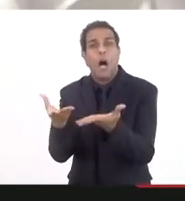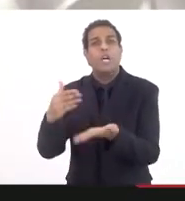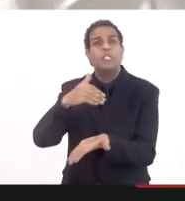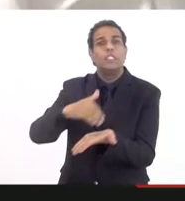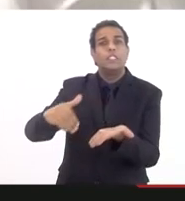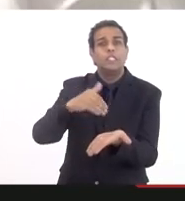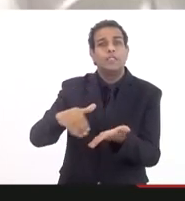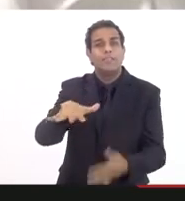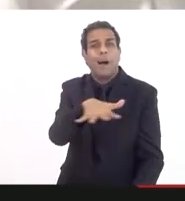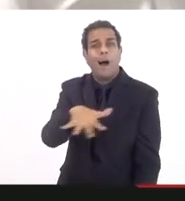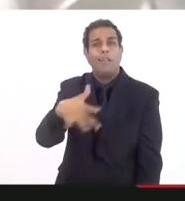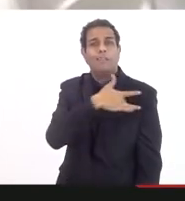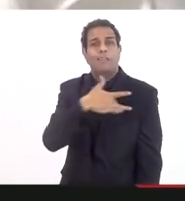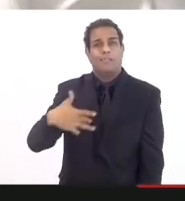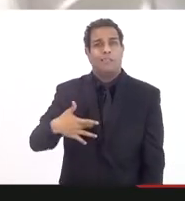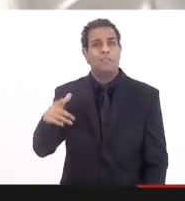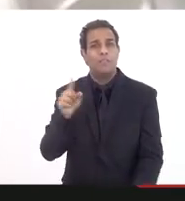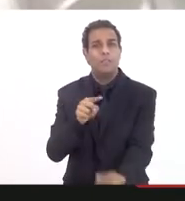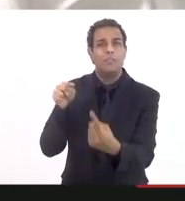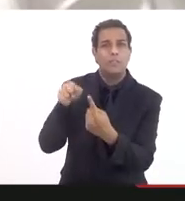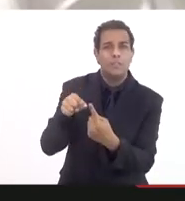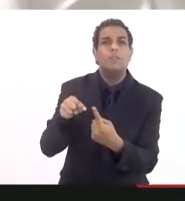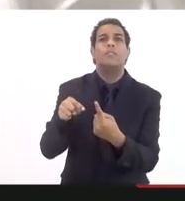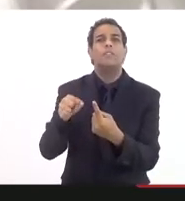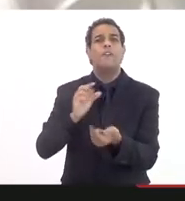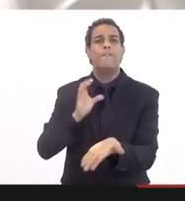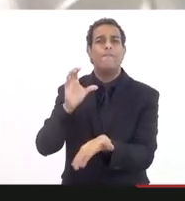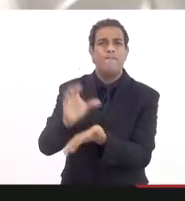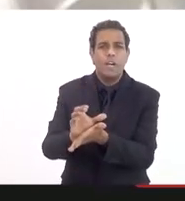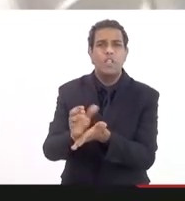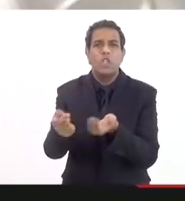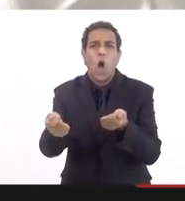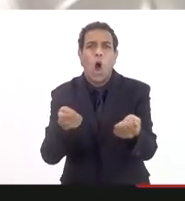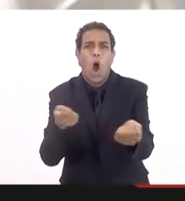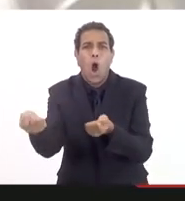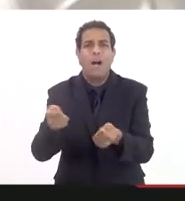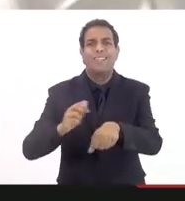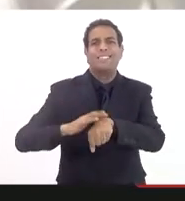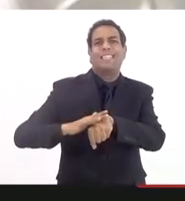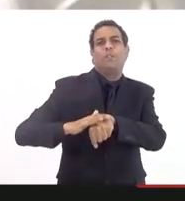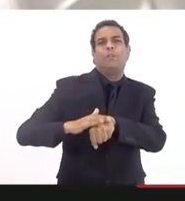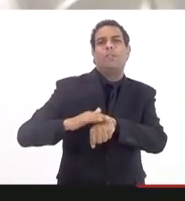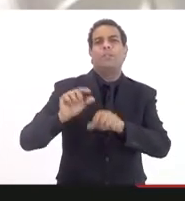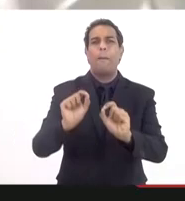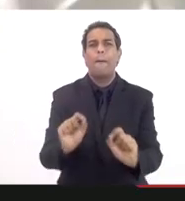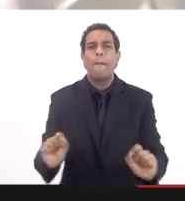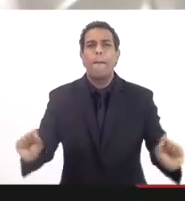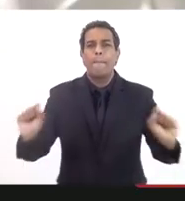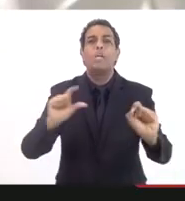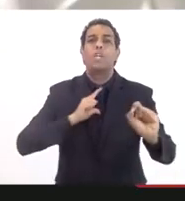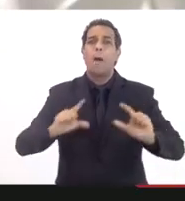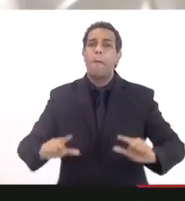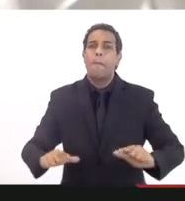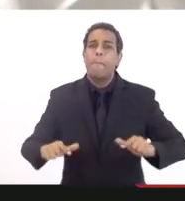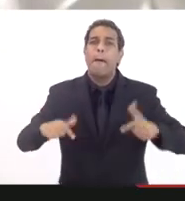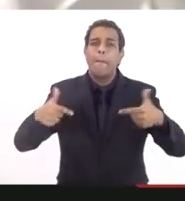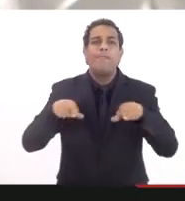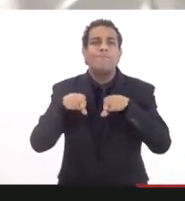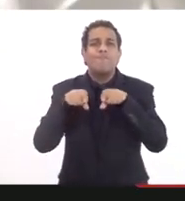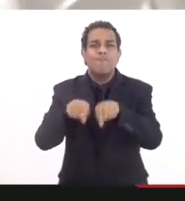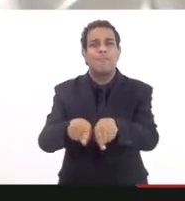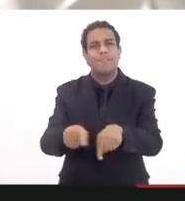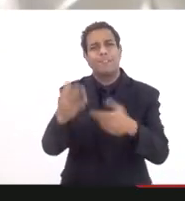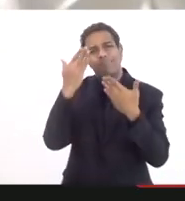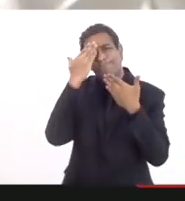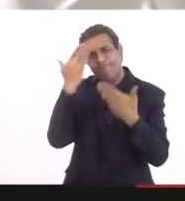de Saúde, visando exatamente investir no controle da tuberculose. Temos tido alguns avanços, quero saudar o doutor